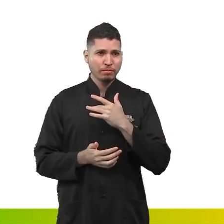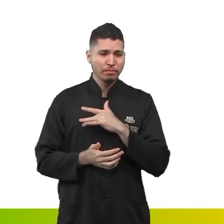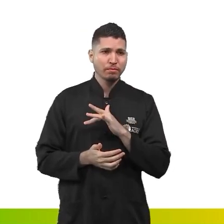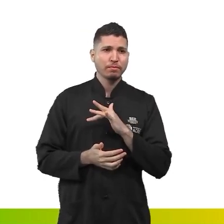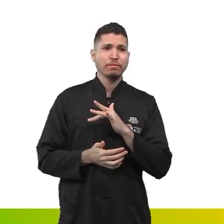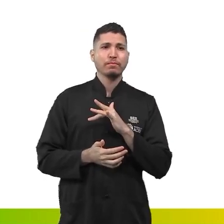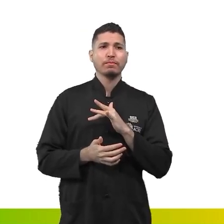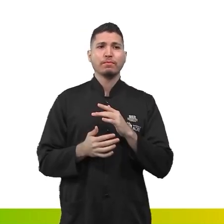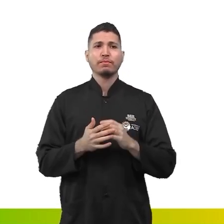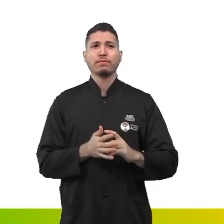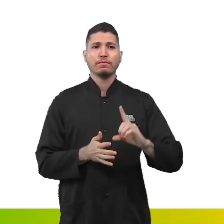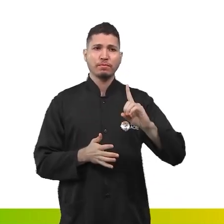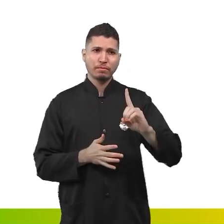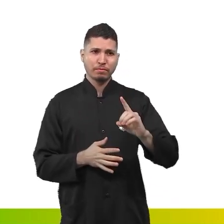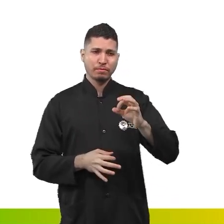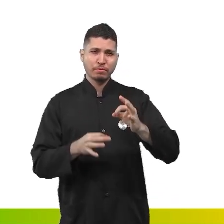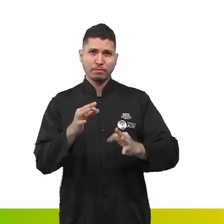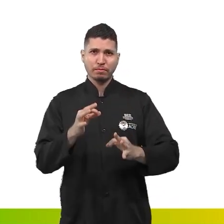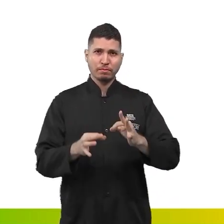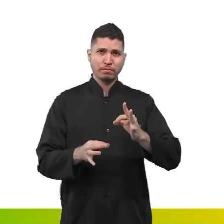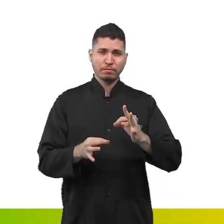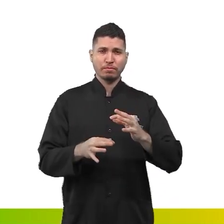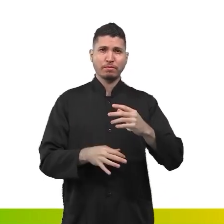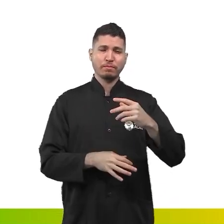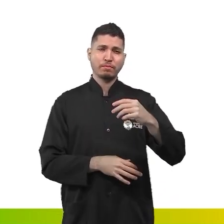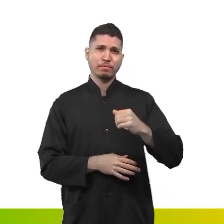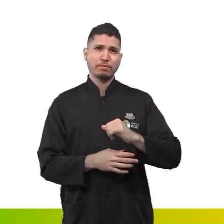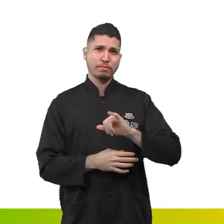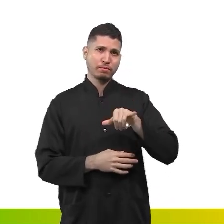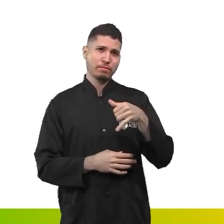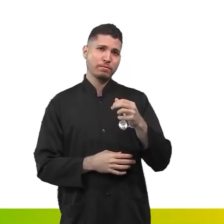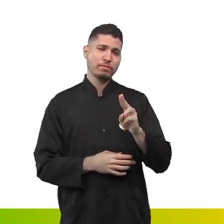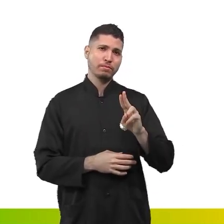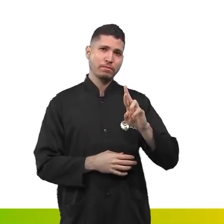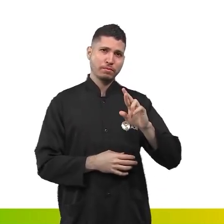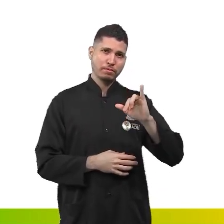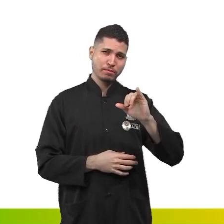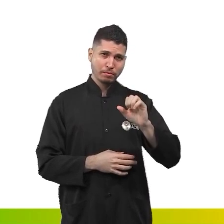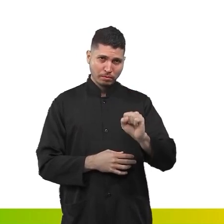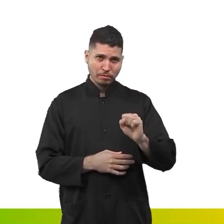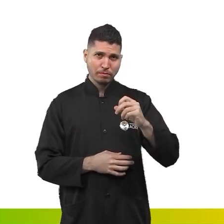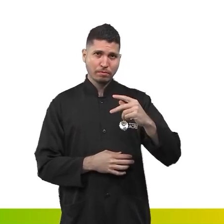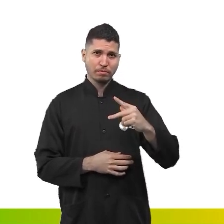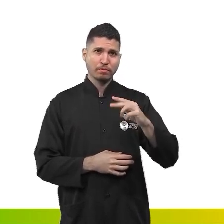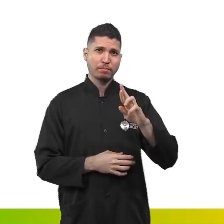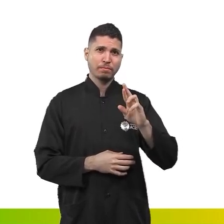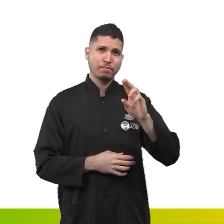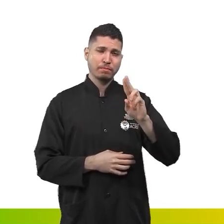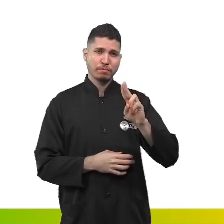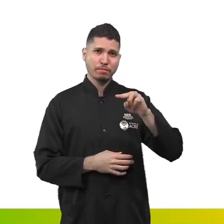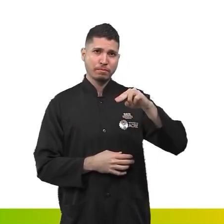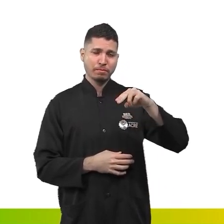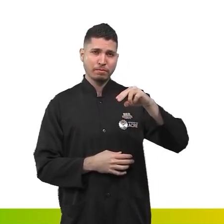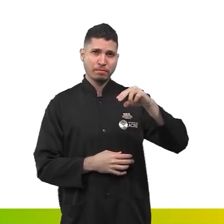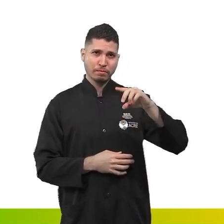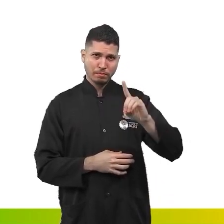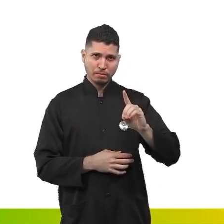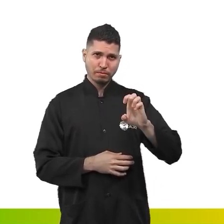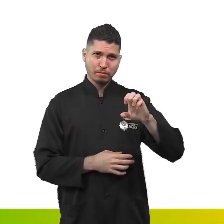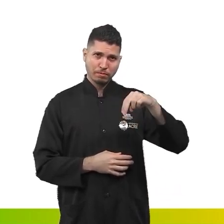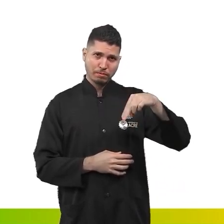E, comunicação. Vamos visualizar qual a alternativa correta? Na letra A,